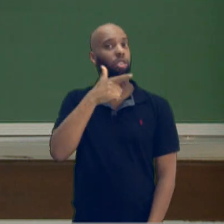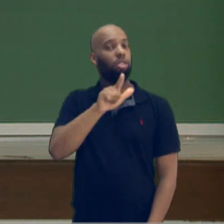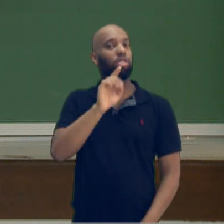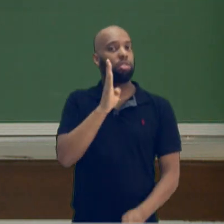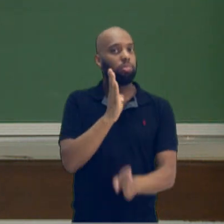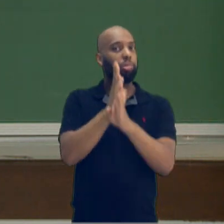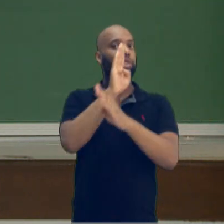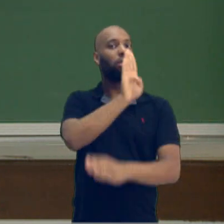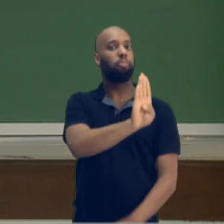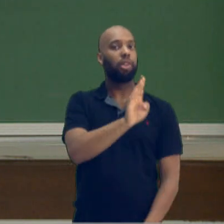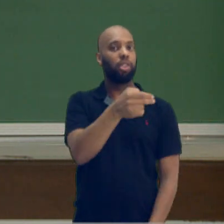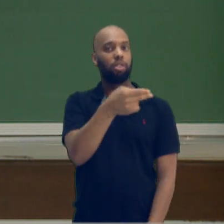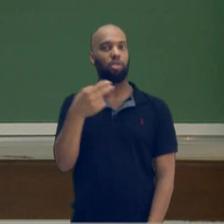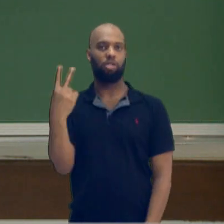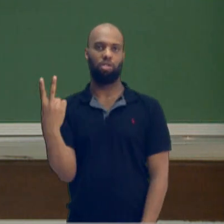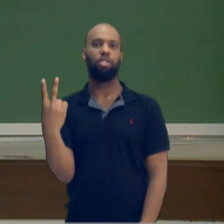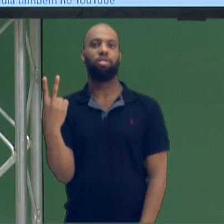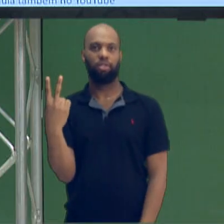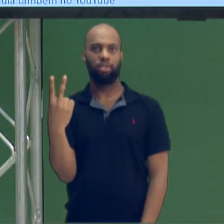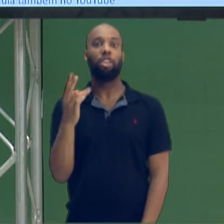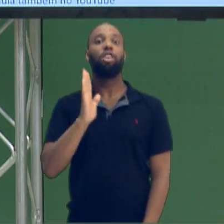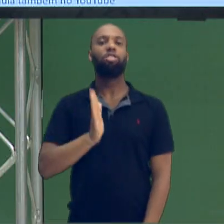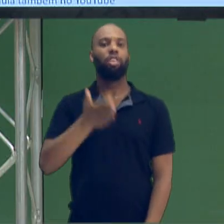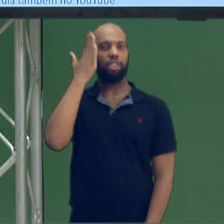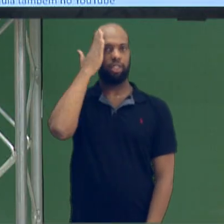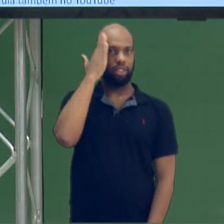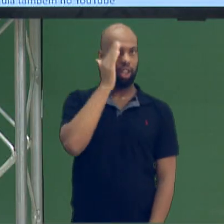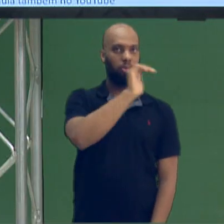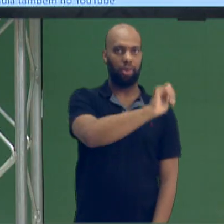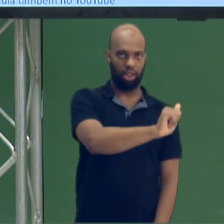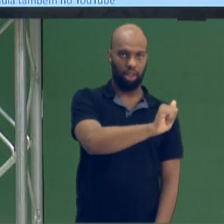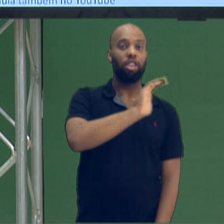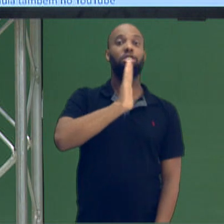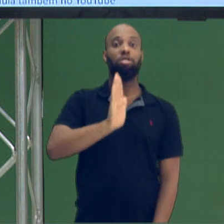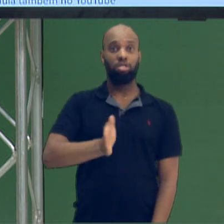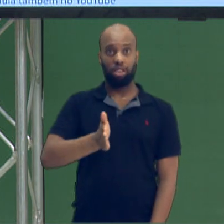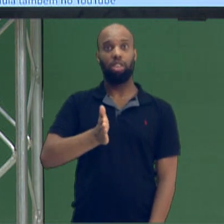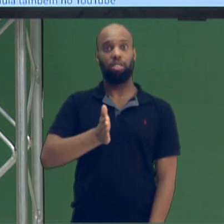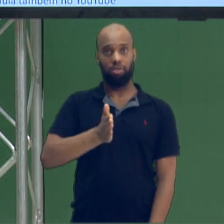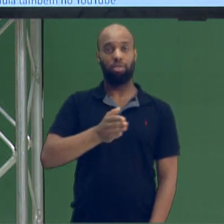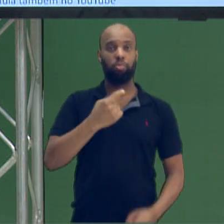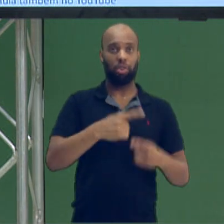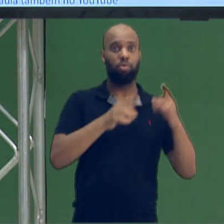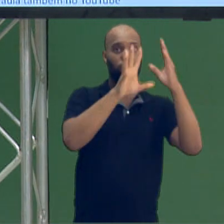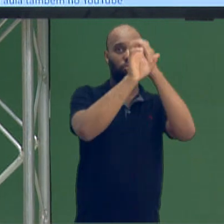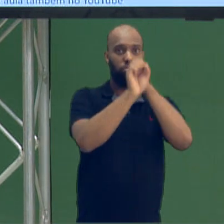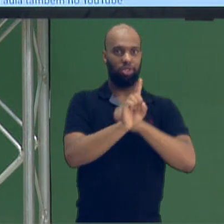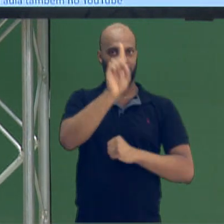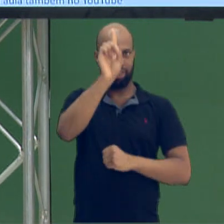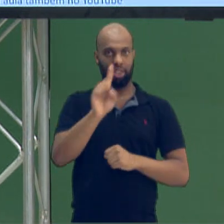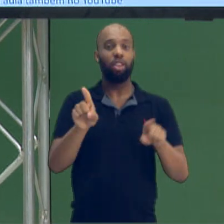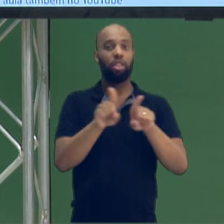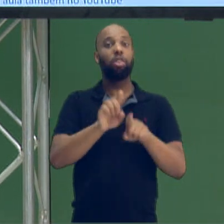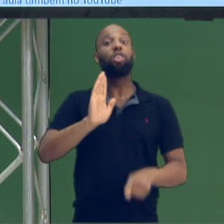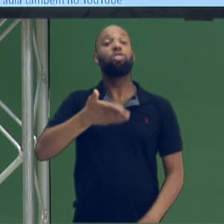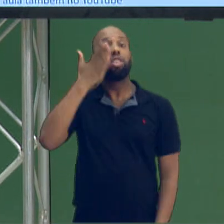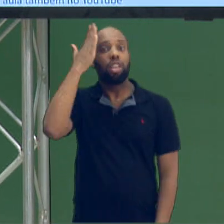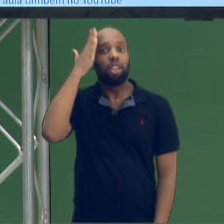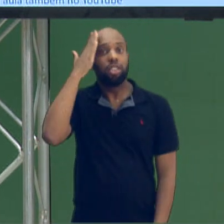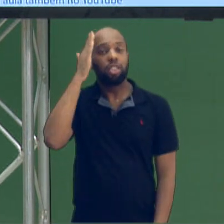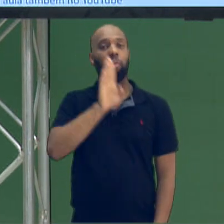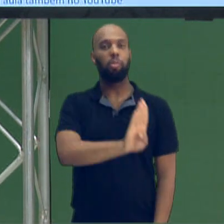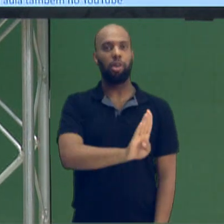b, nesse caso, vale 2. Já temos o valor do coeficiente angular, que a gente calculou aqui. Já temos o valor do